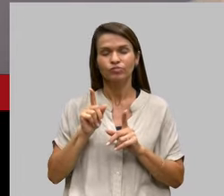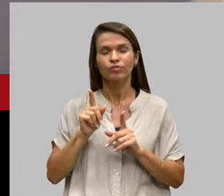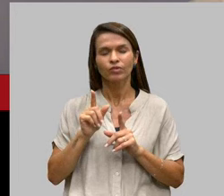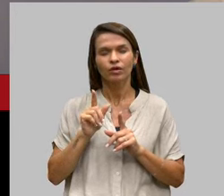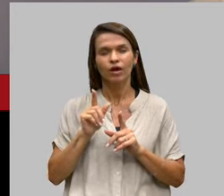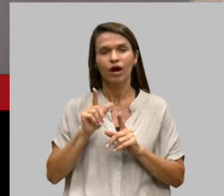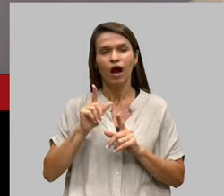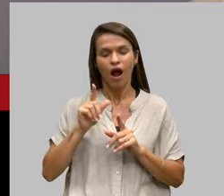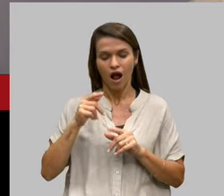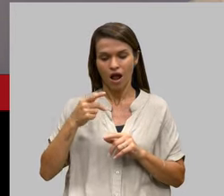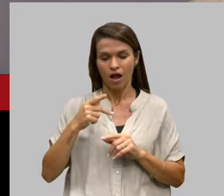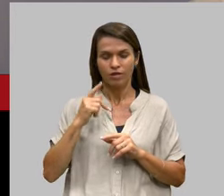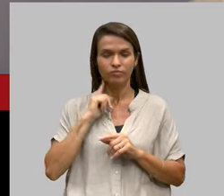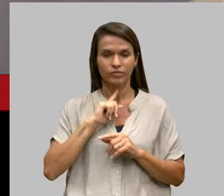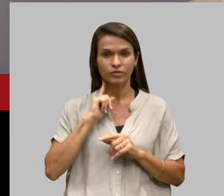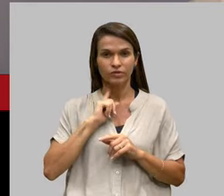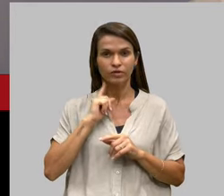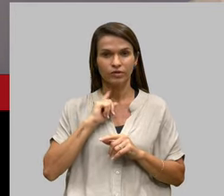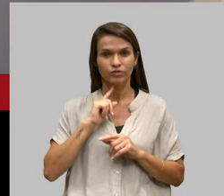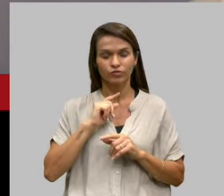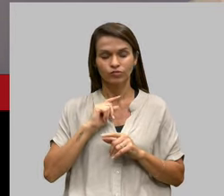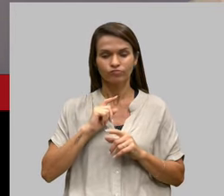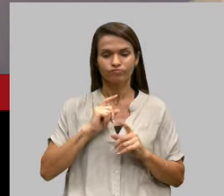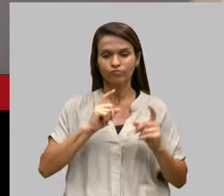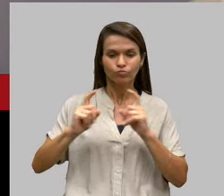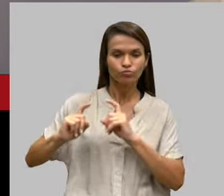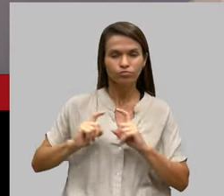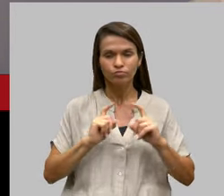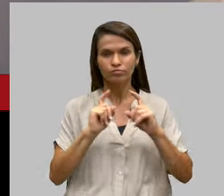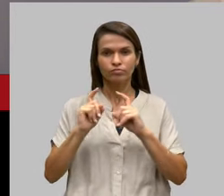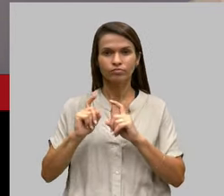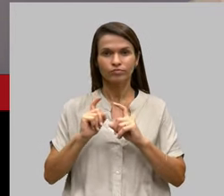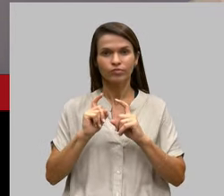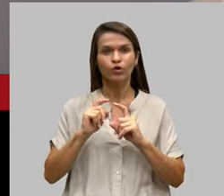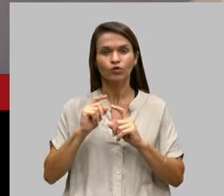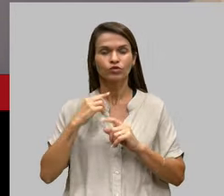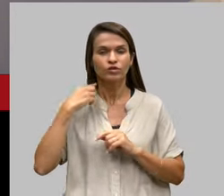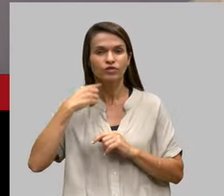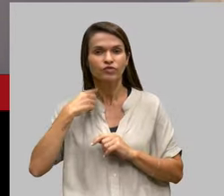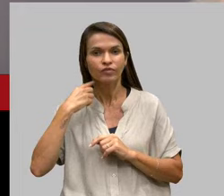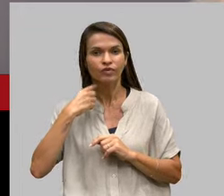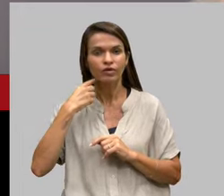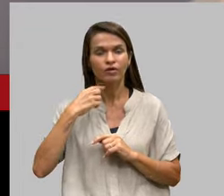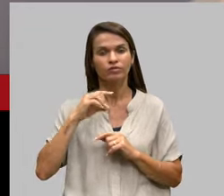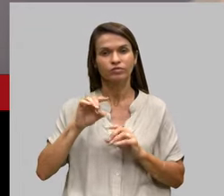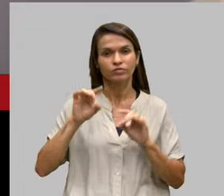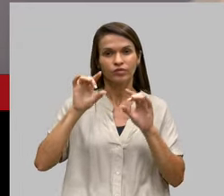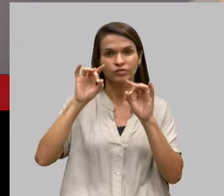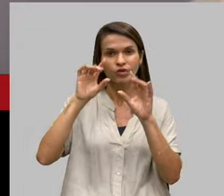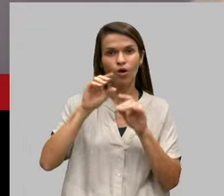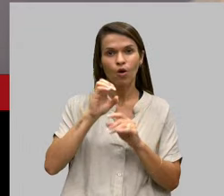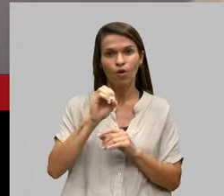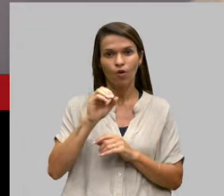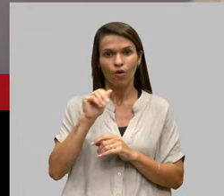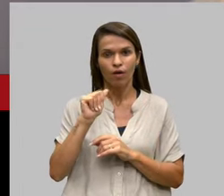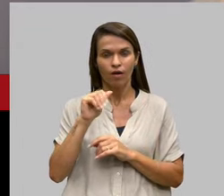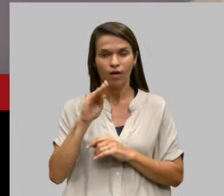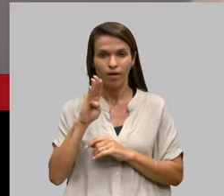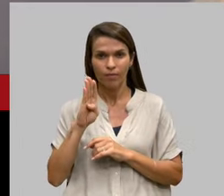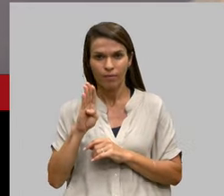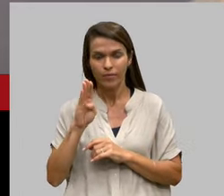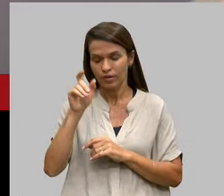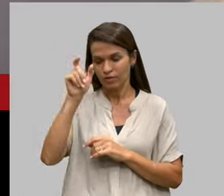em Minas Gerais estamos reunindo a né os advogados E especialmente a OAB aqui na figura do